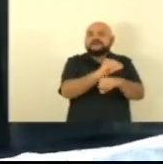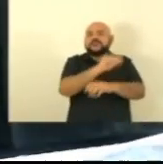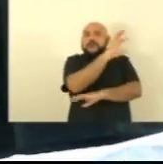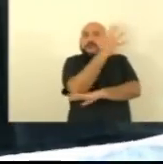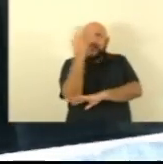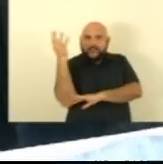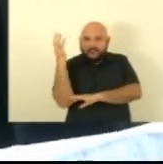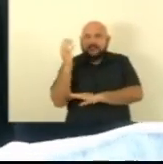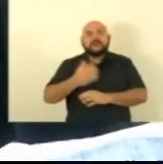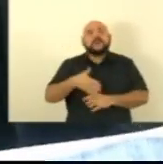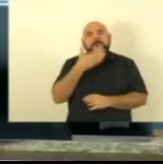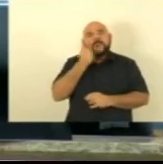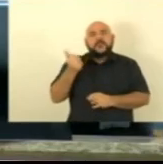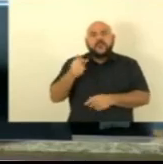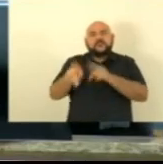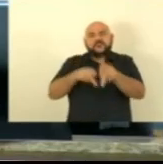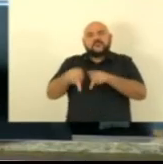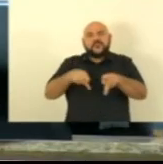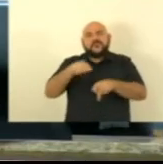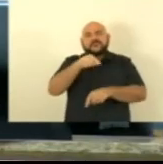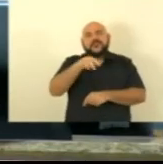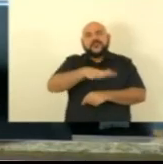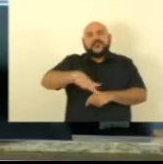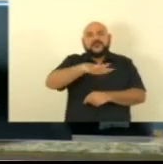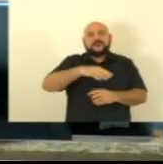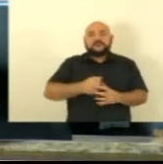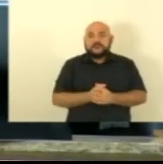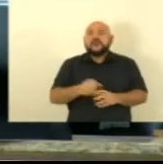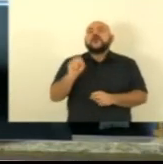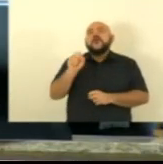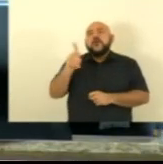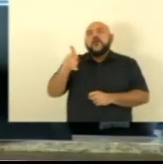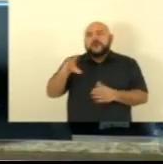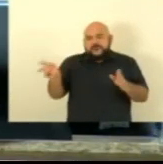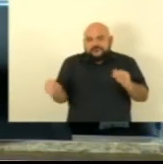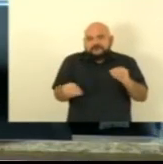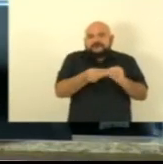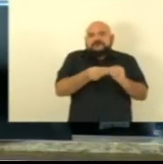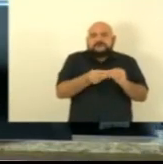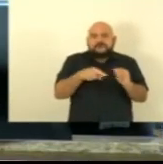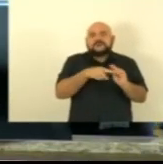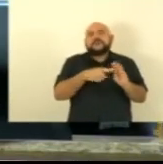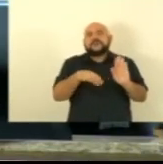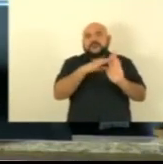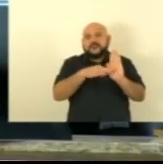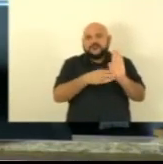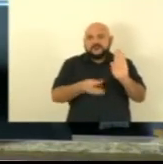daquela área. Deferido, baixado de pauta o item número 6 da pauta.